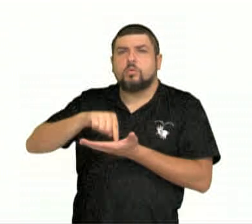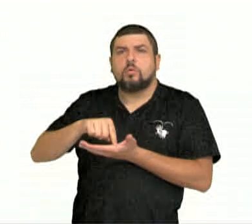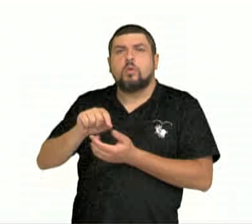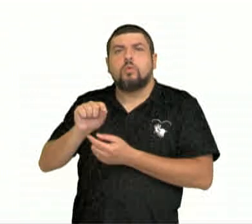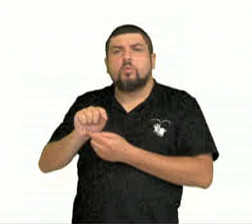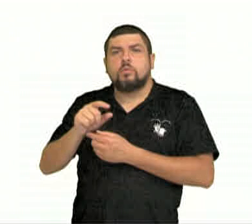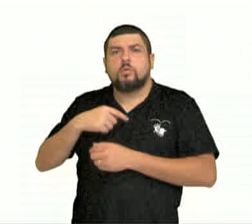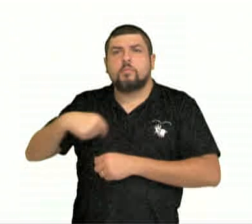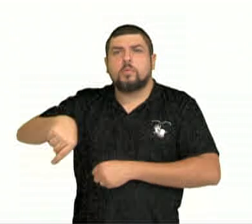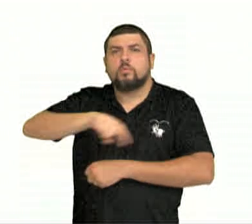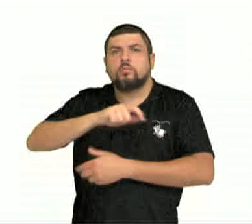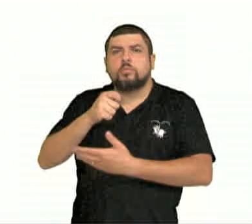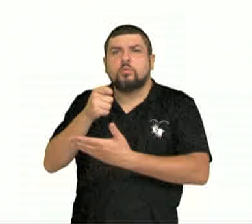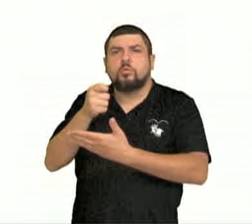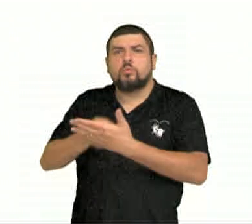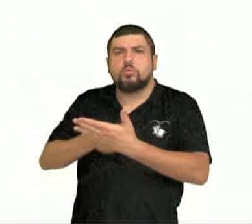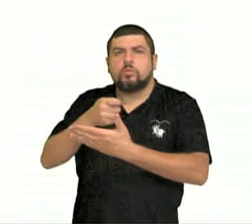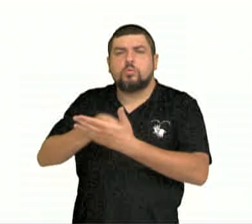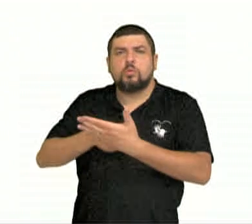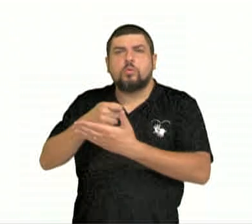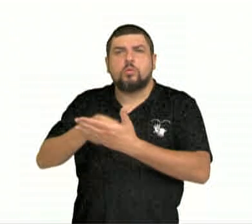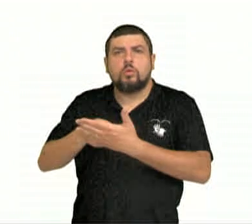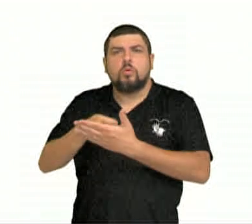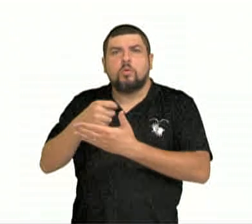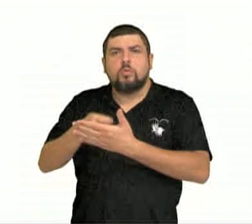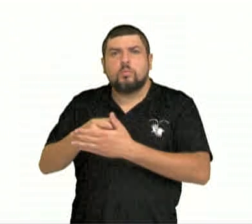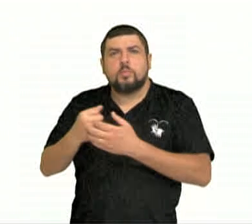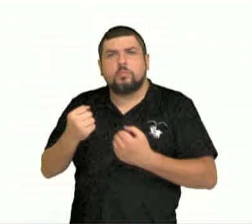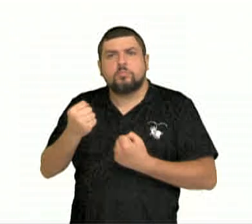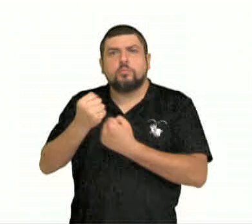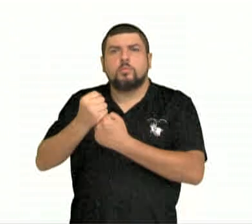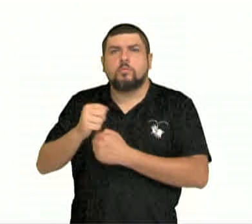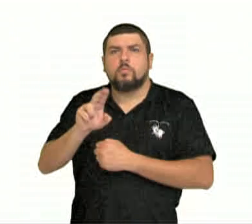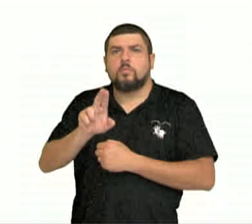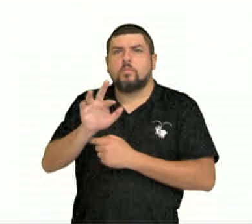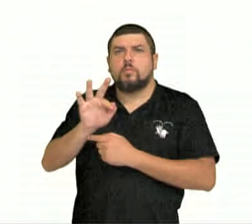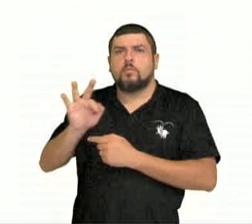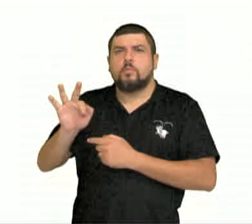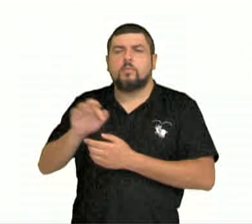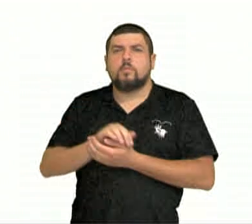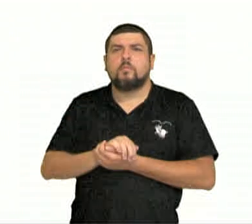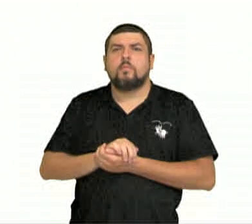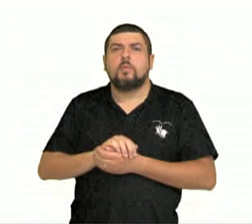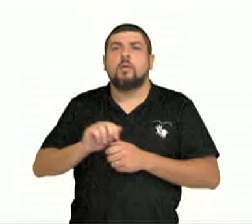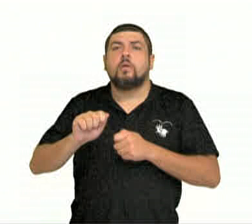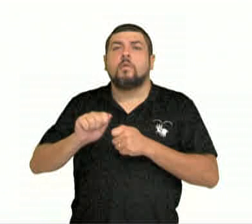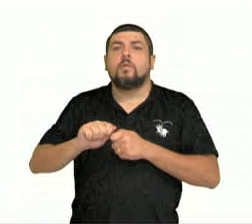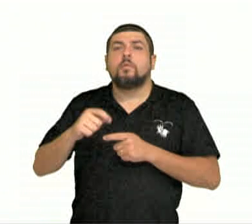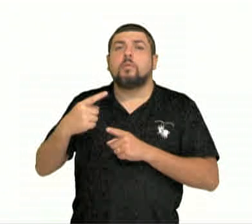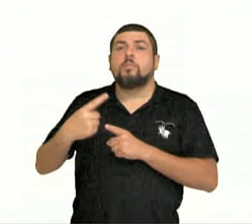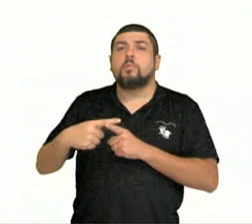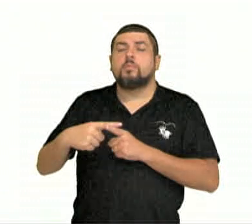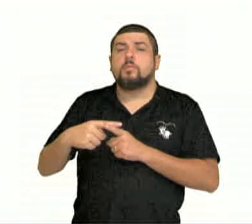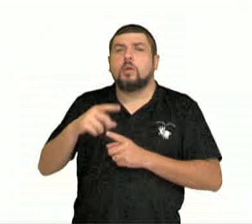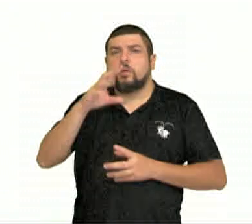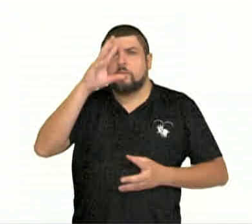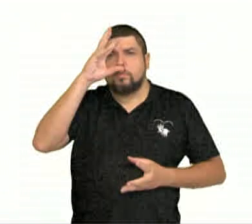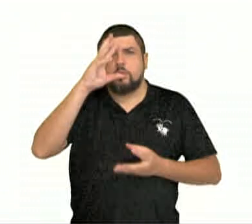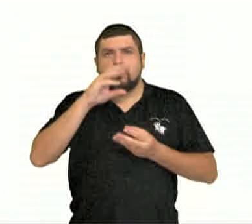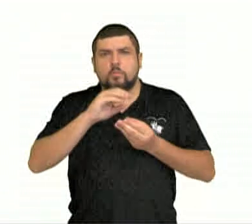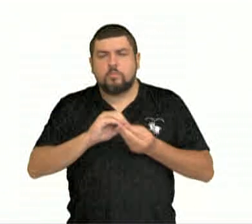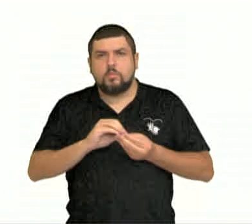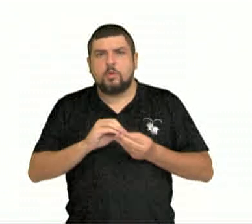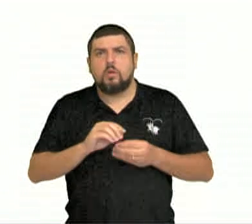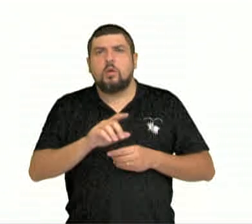lutas unificadas da Universidade Federal Fluminense. Fazemos isso por entender que o Diretório Central dos